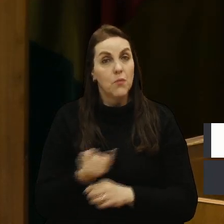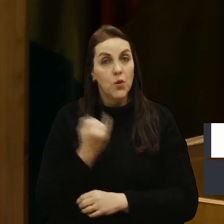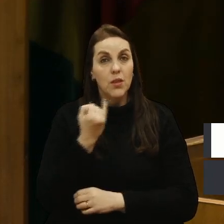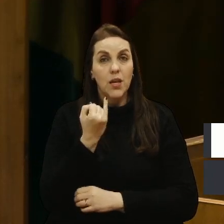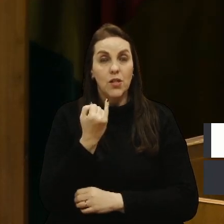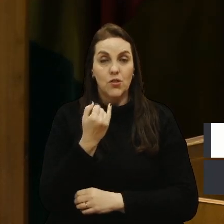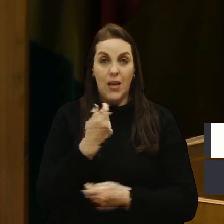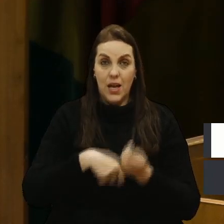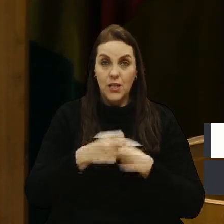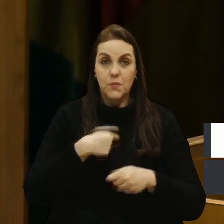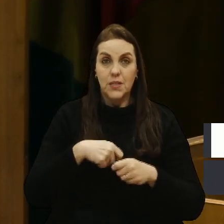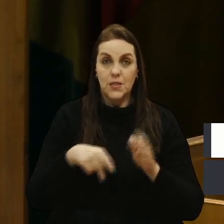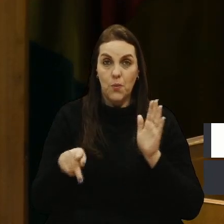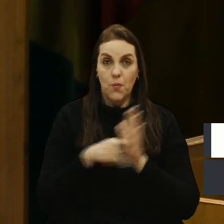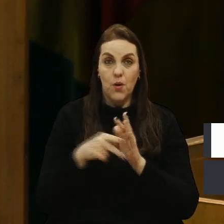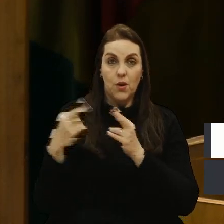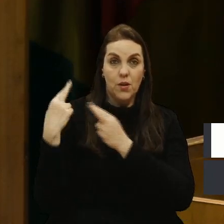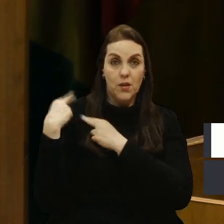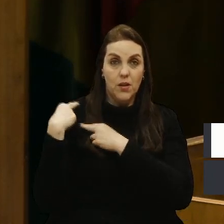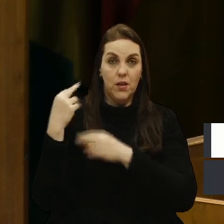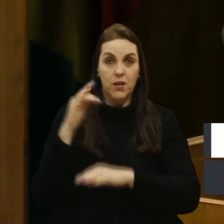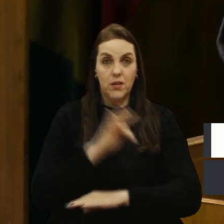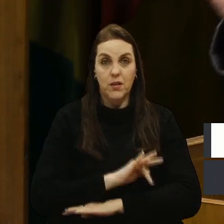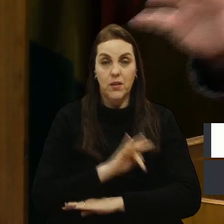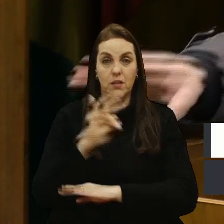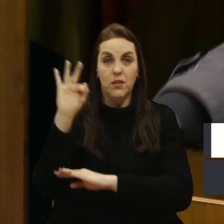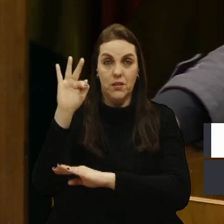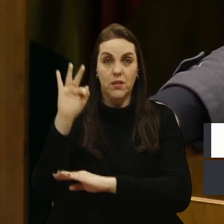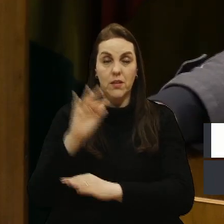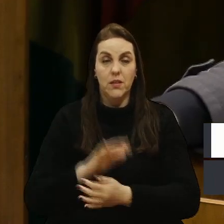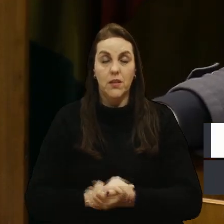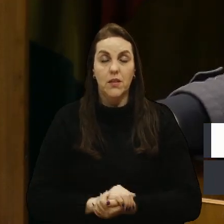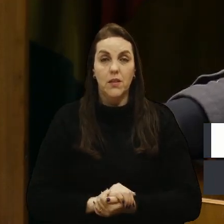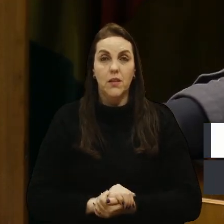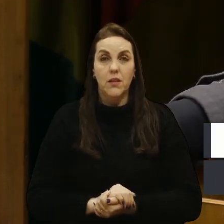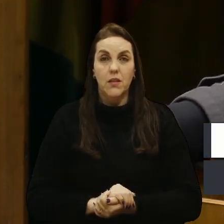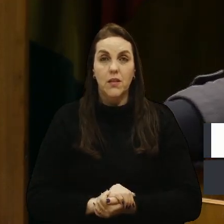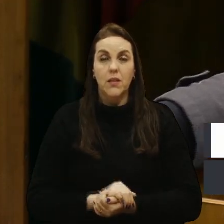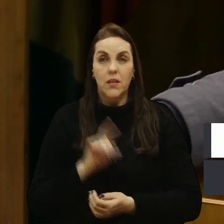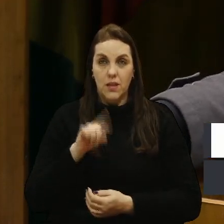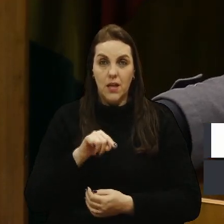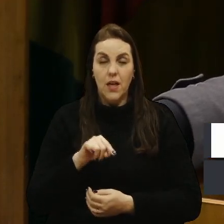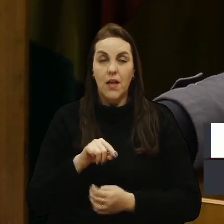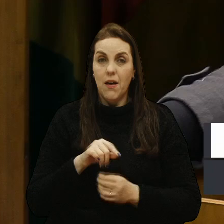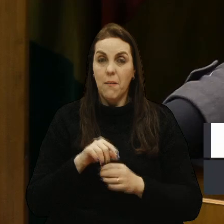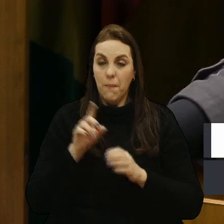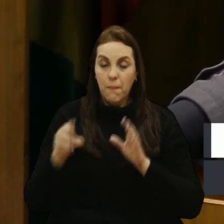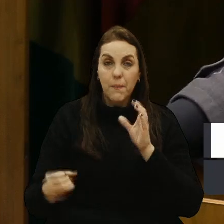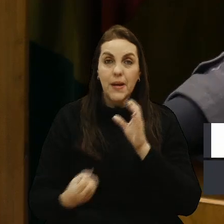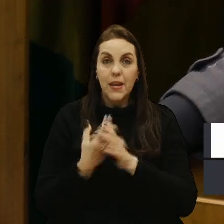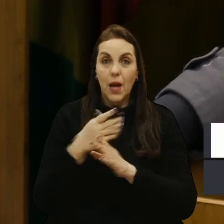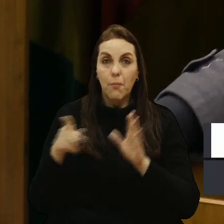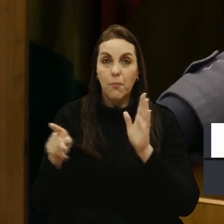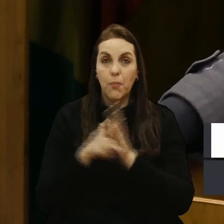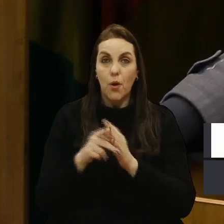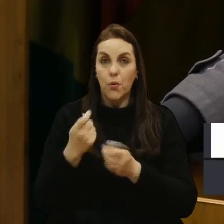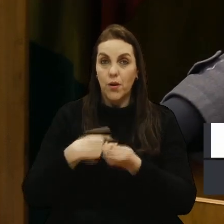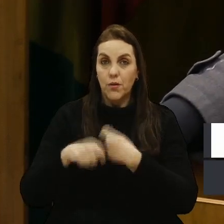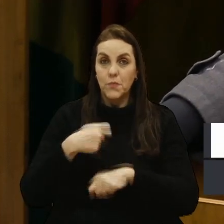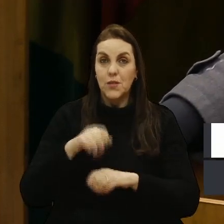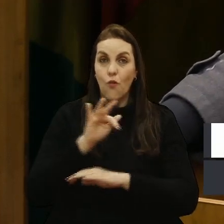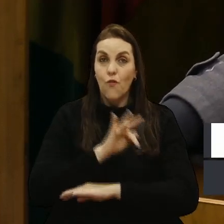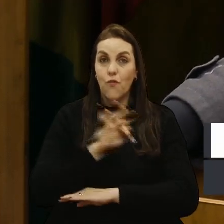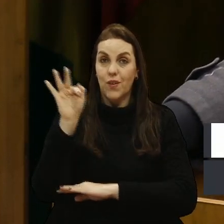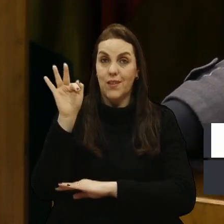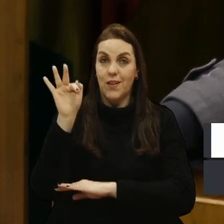federalizar, né? Federalização é uma palavra difícil, né? Tornar federal esse hospital seja o melhor caminho.